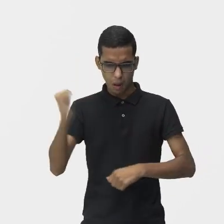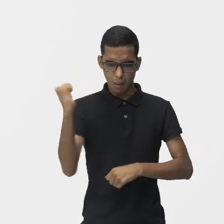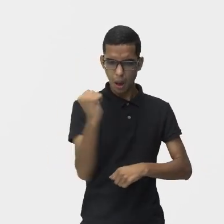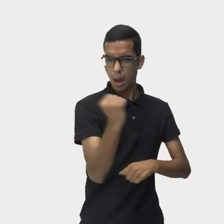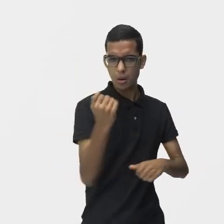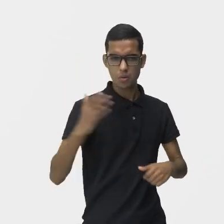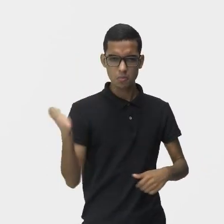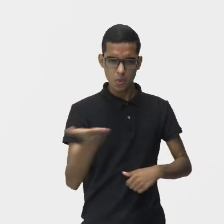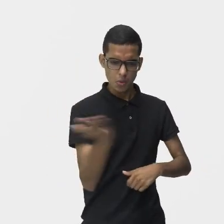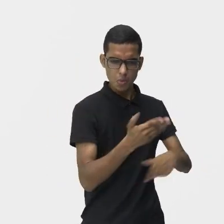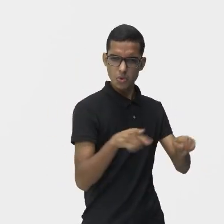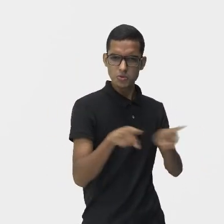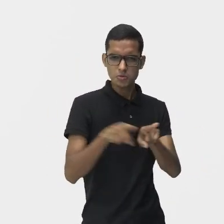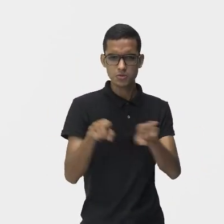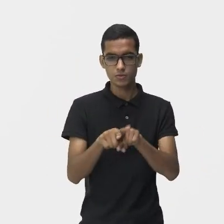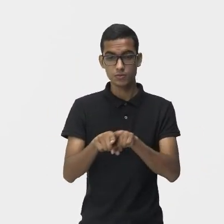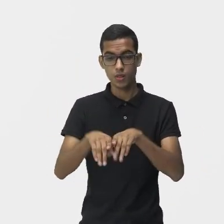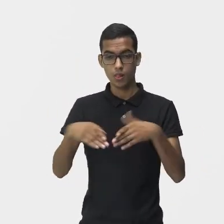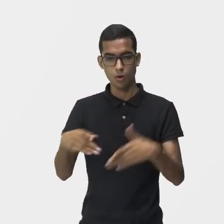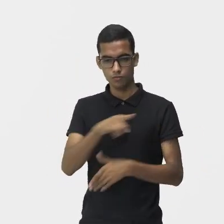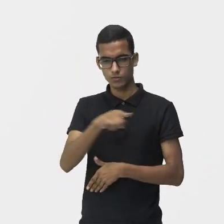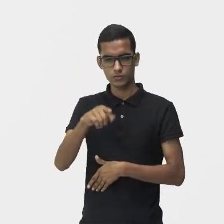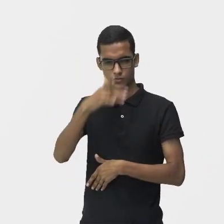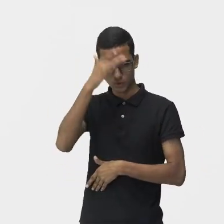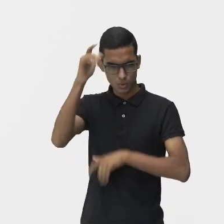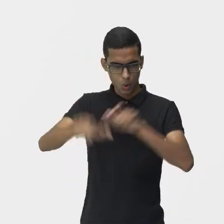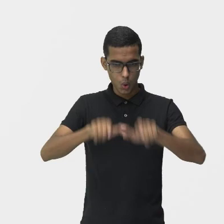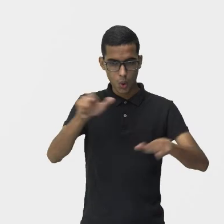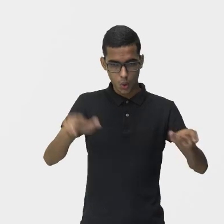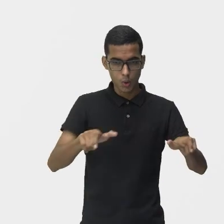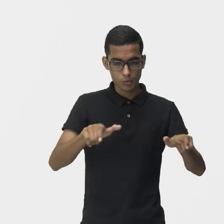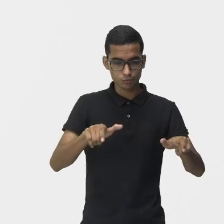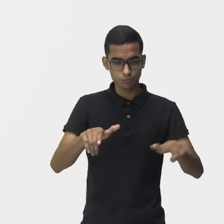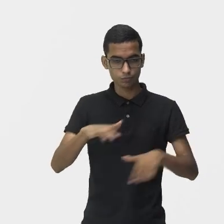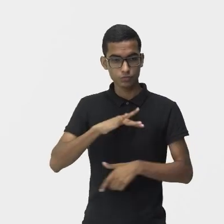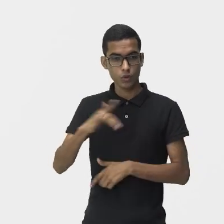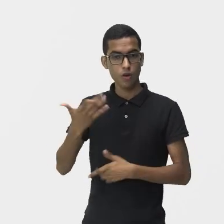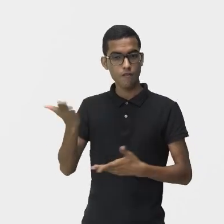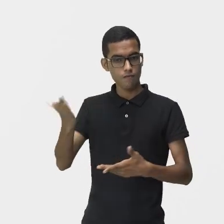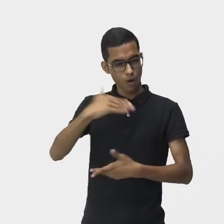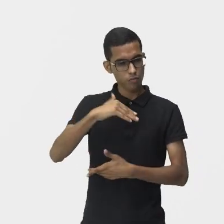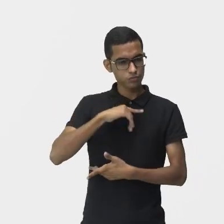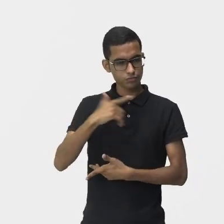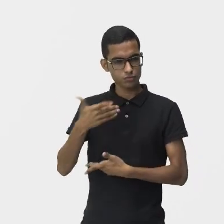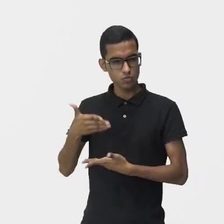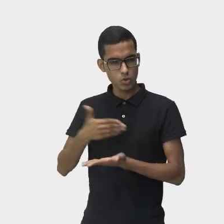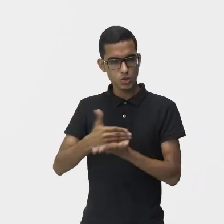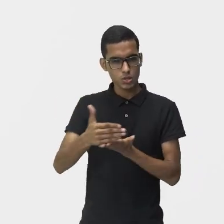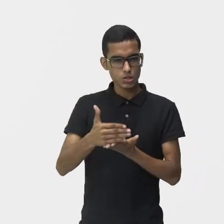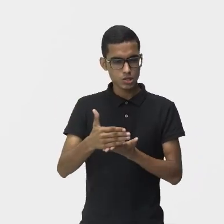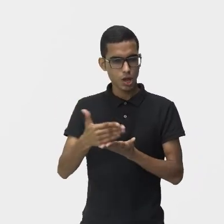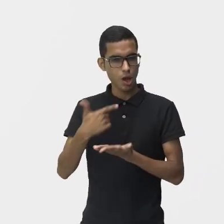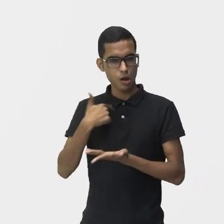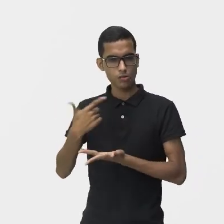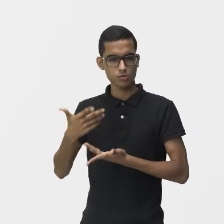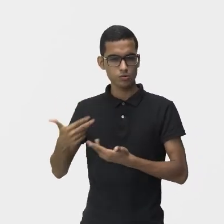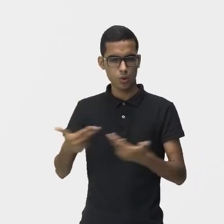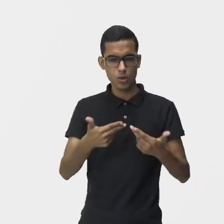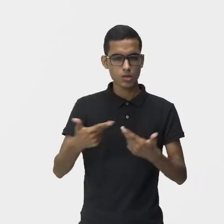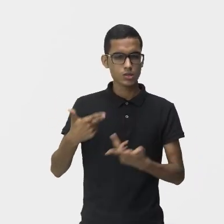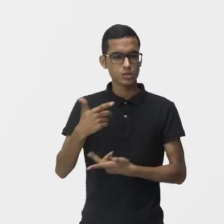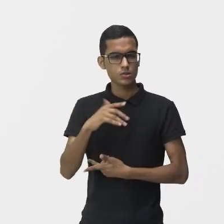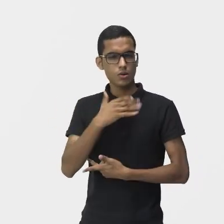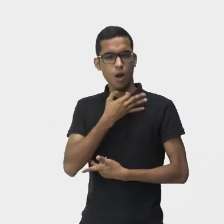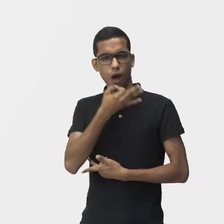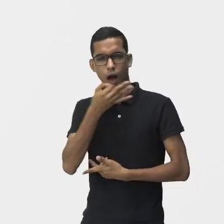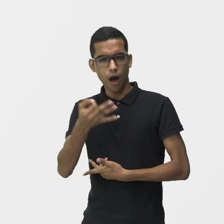cabeças, portanto, legisladores, vamos colocar o terror na ordem do dia. Essa era uma fala, isso